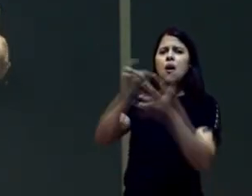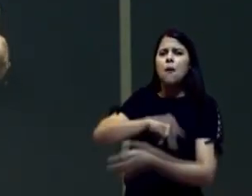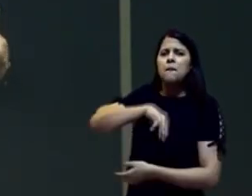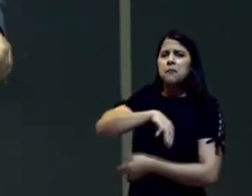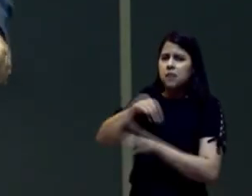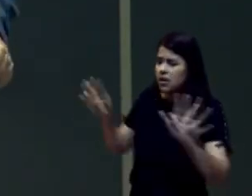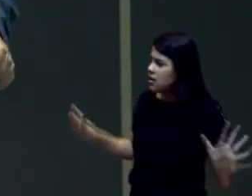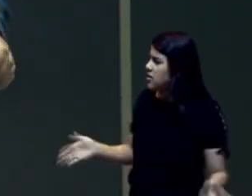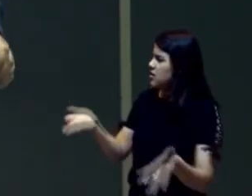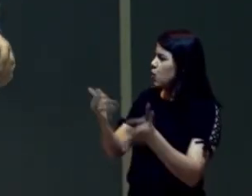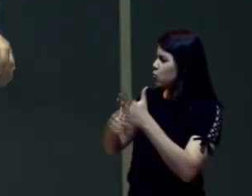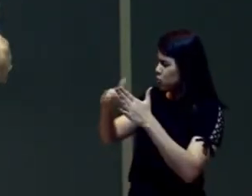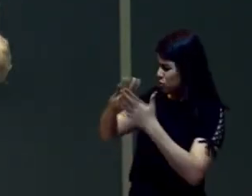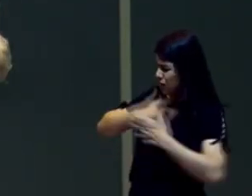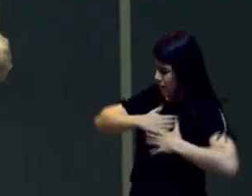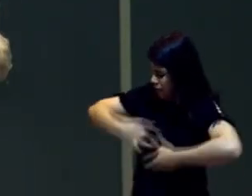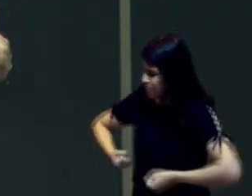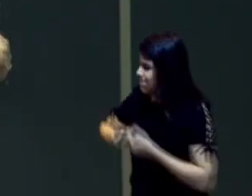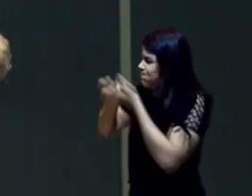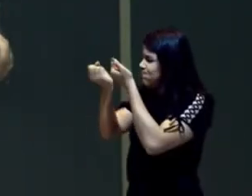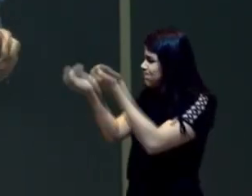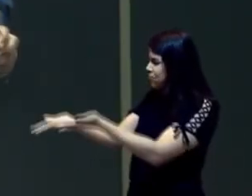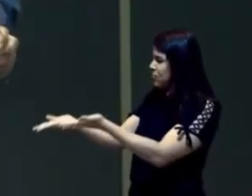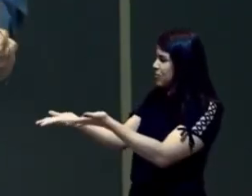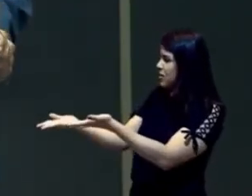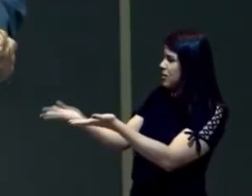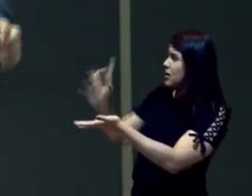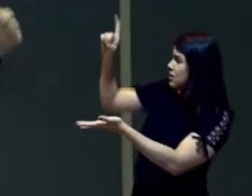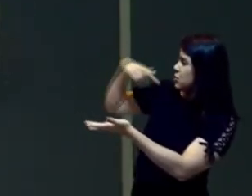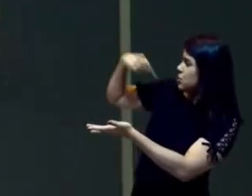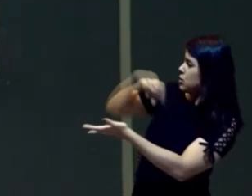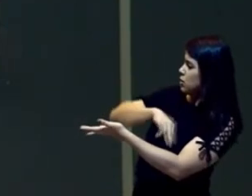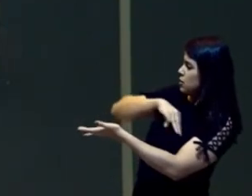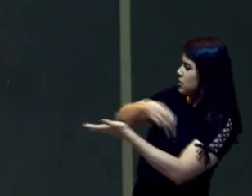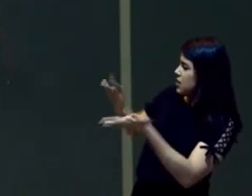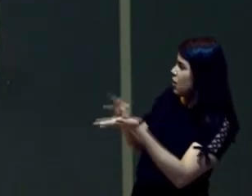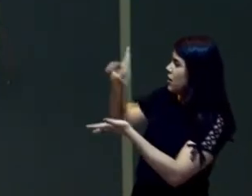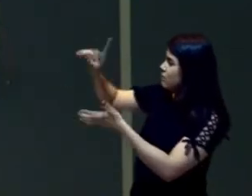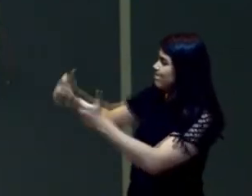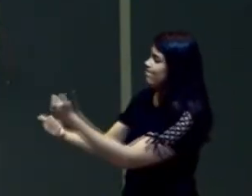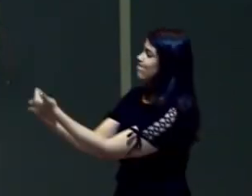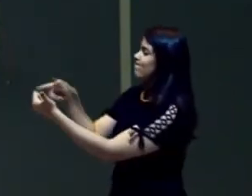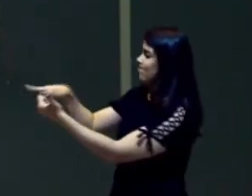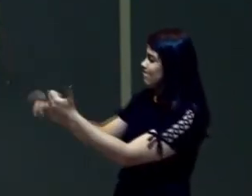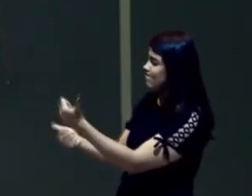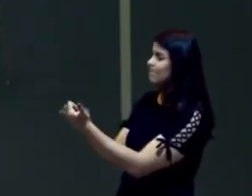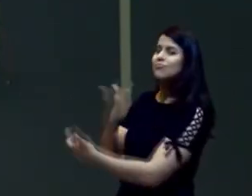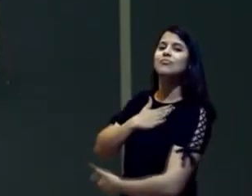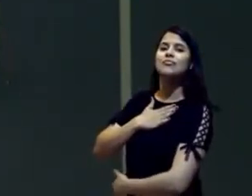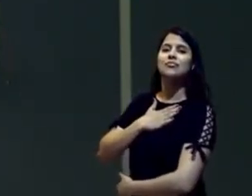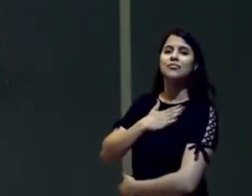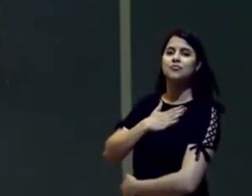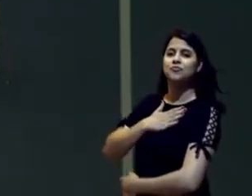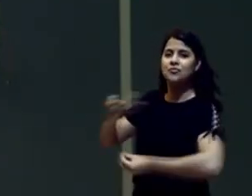tenho, eu coloco nas tuas mãos, a chamada para a obra missionária. Tudo que eu tenho, eu agora